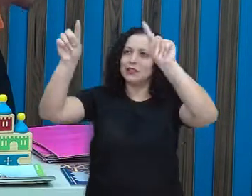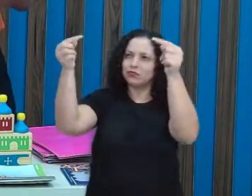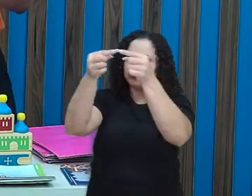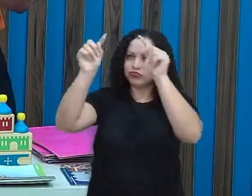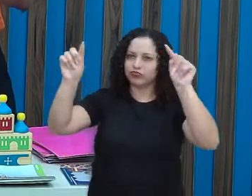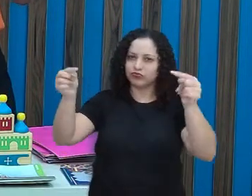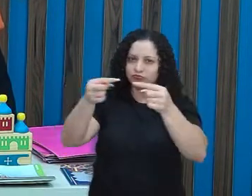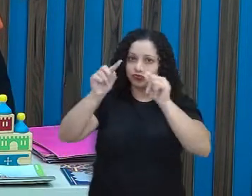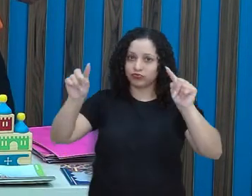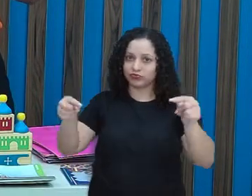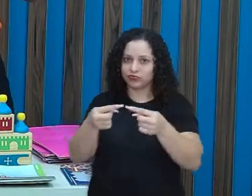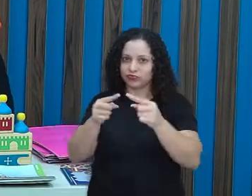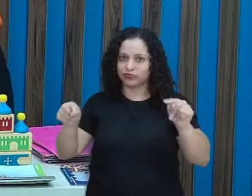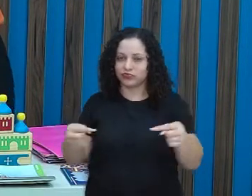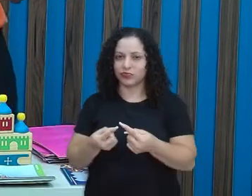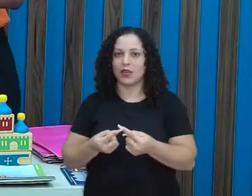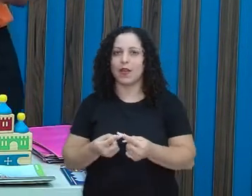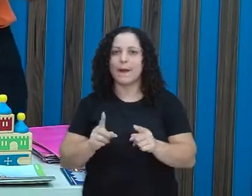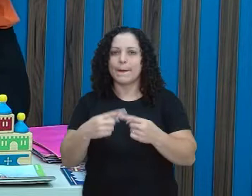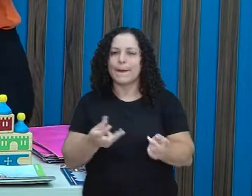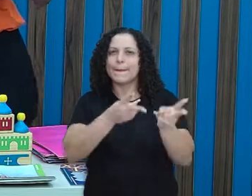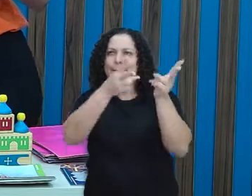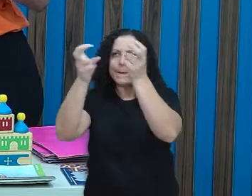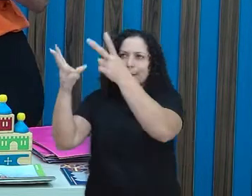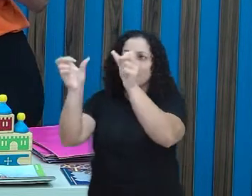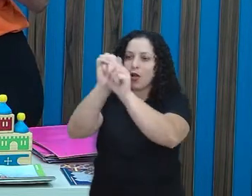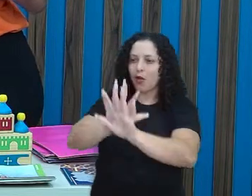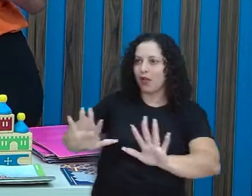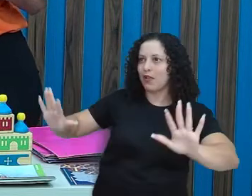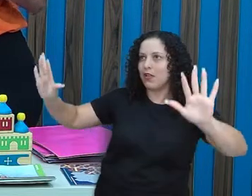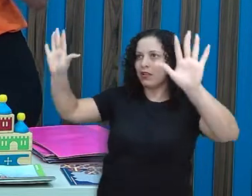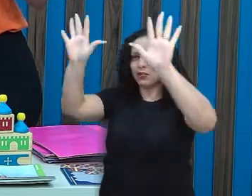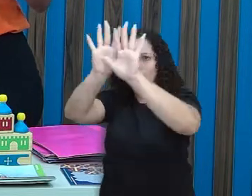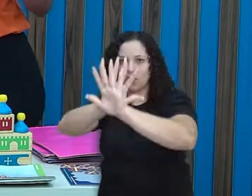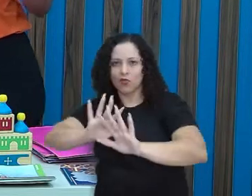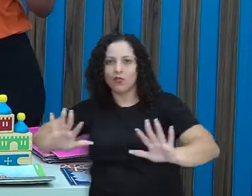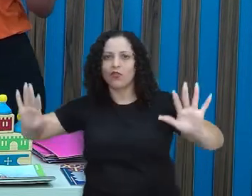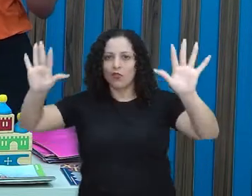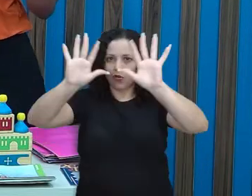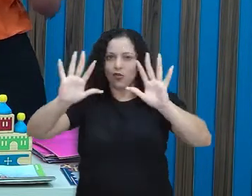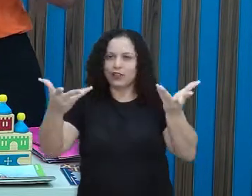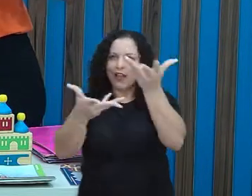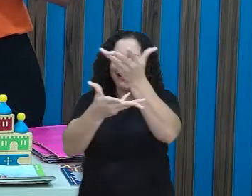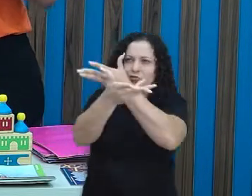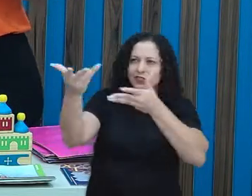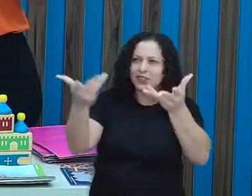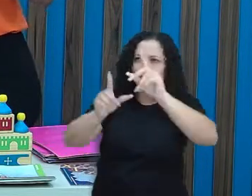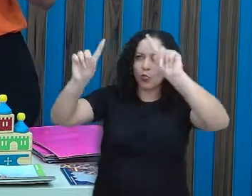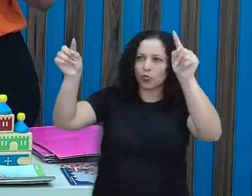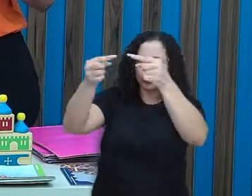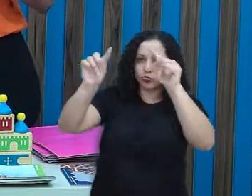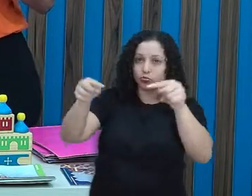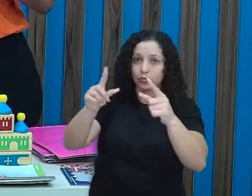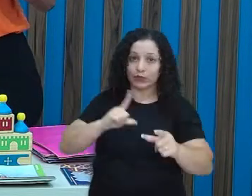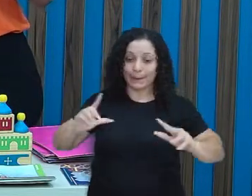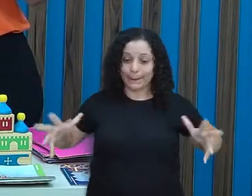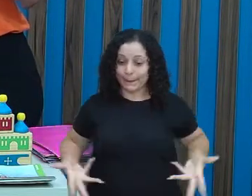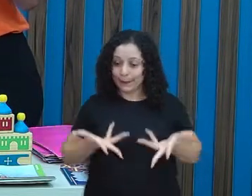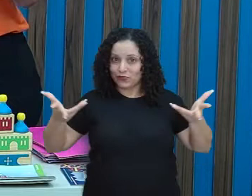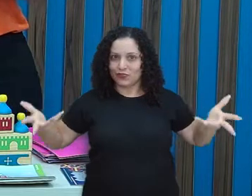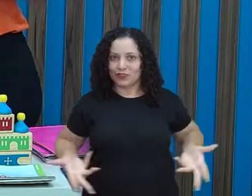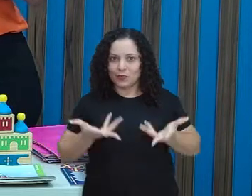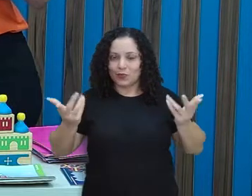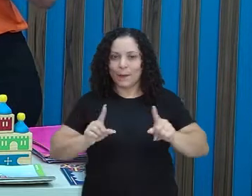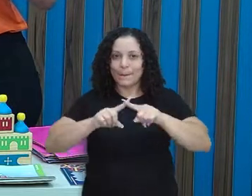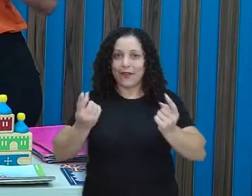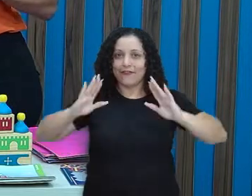Mesmo percebendo que ao redor do espaço que ele vai fazer o pareamento e a associação, ele tem outros estímulos, mas ele